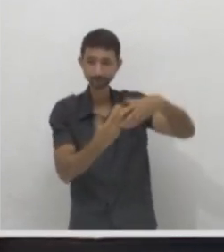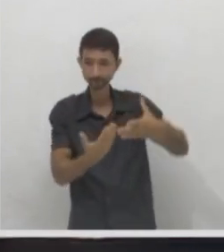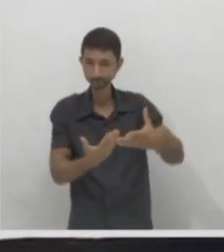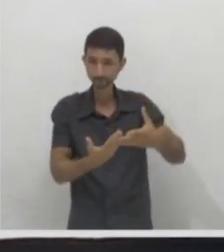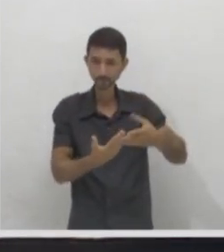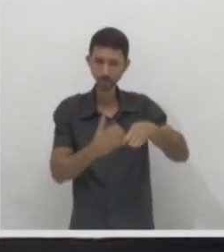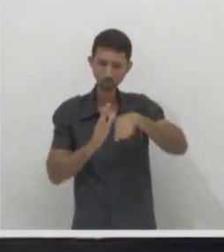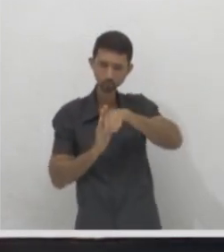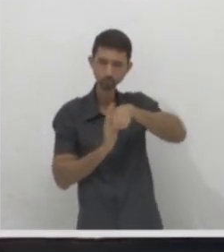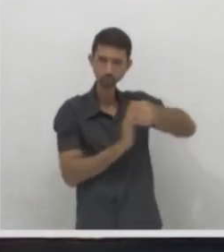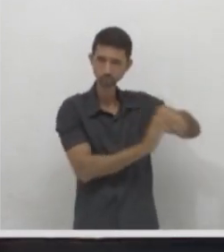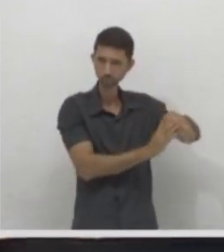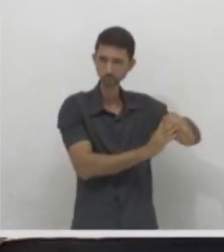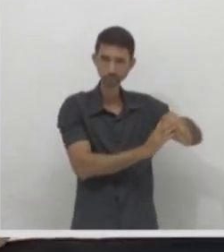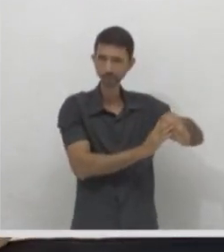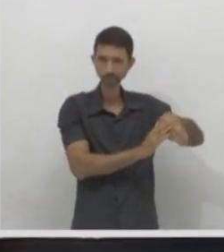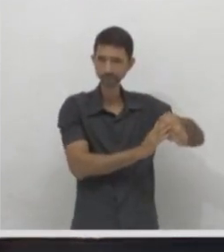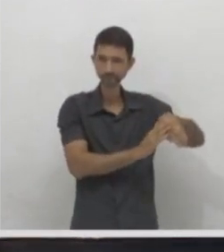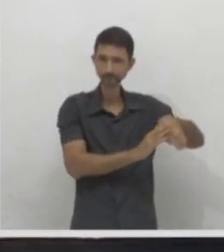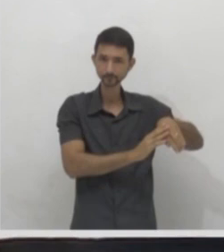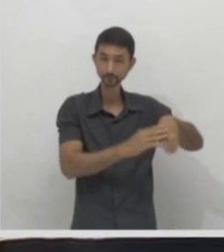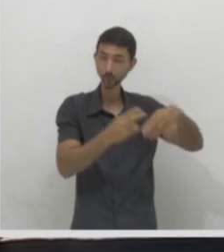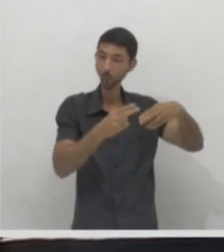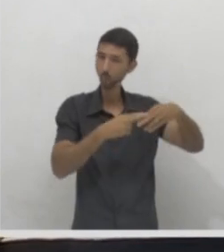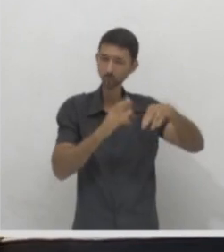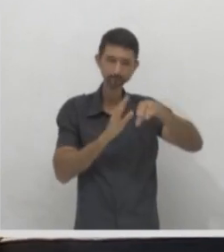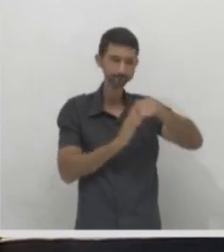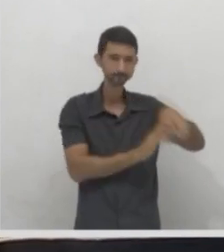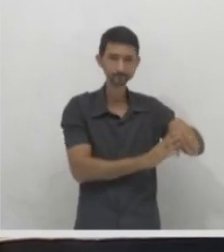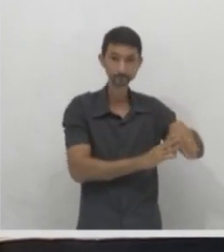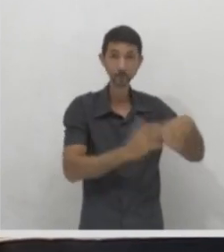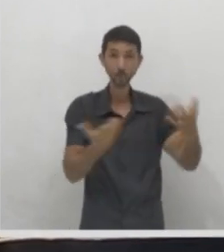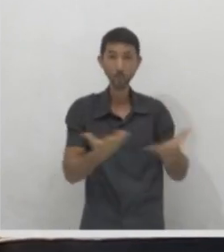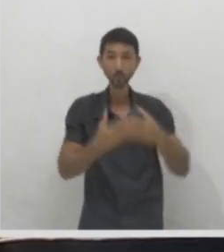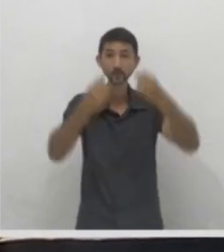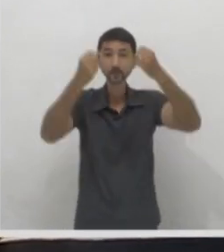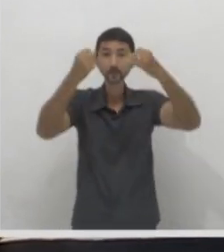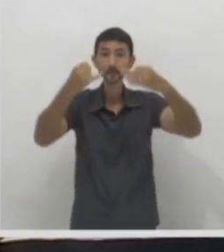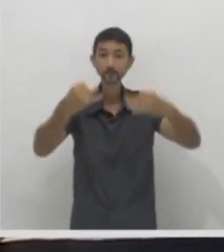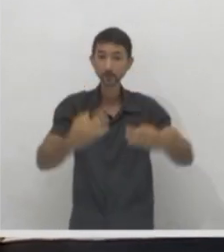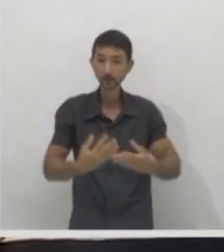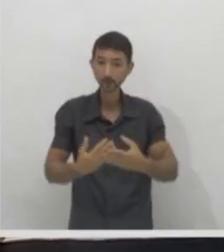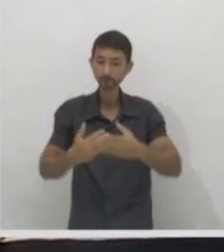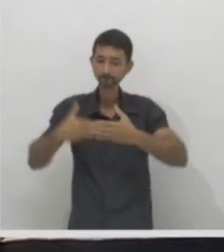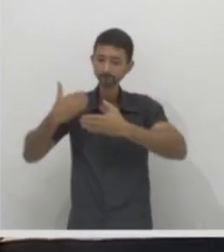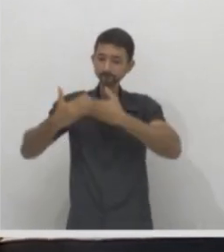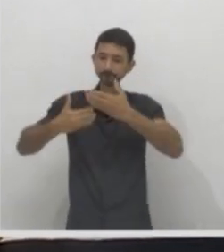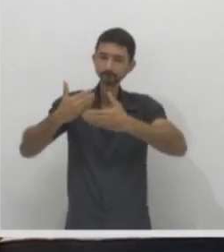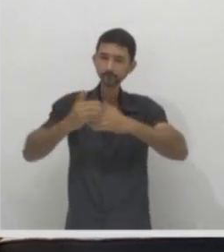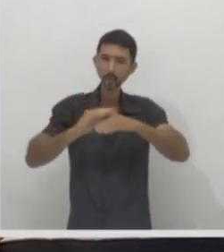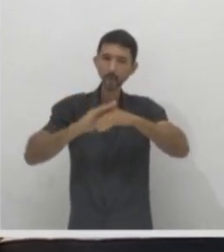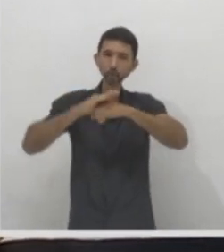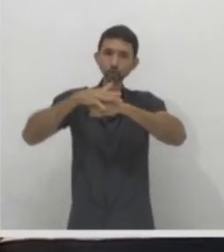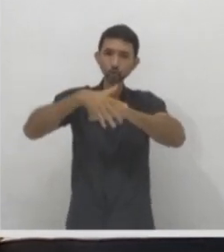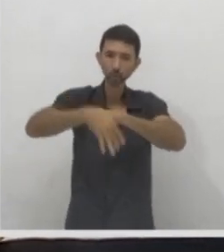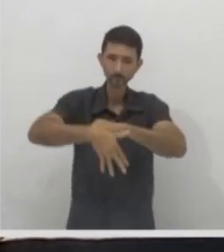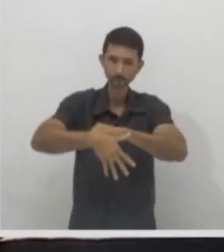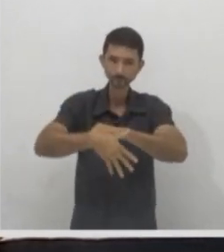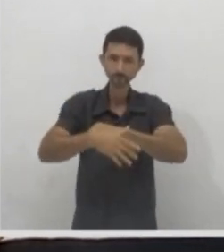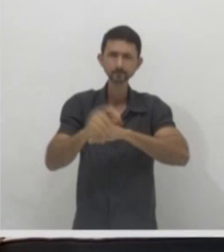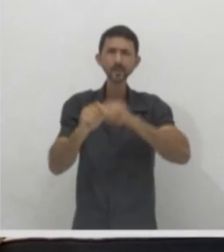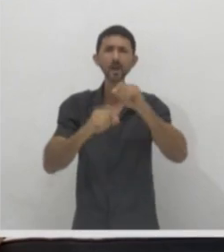está ultrapassado isso aí, pode esquecer. Na verdade, nós vamos falar sobre pré-história. Para começar, né, o